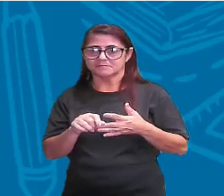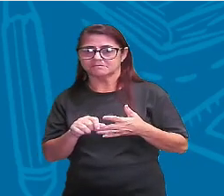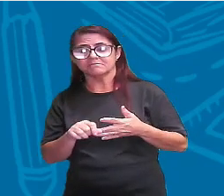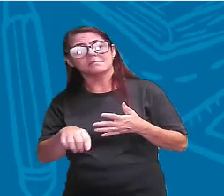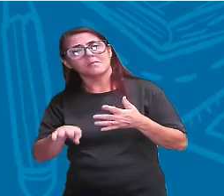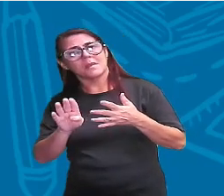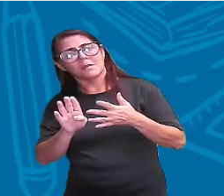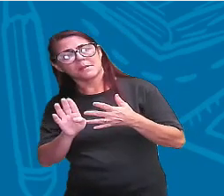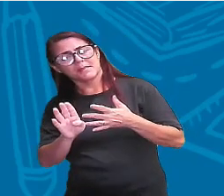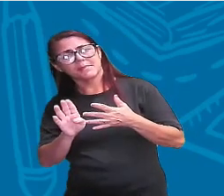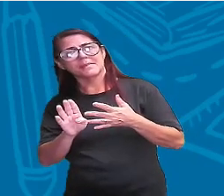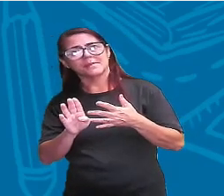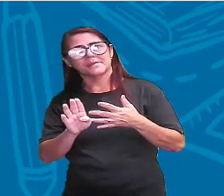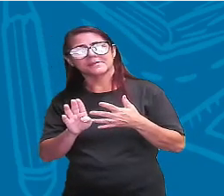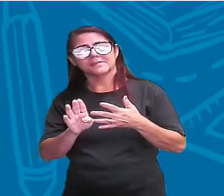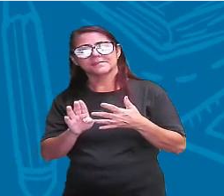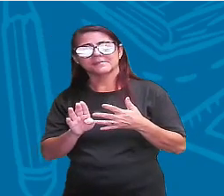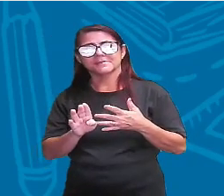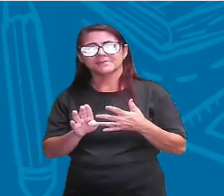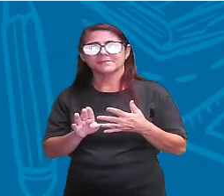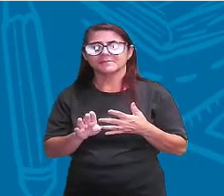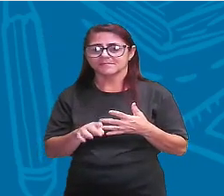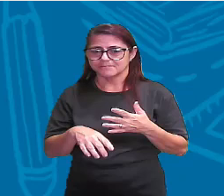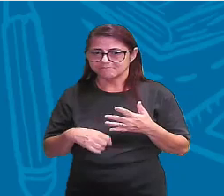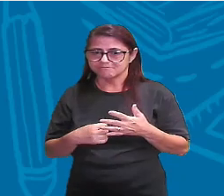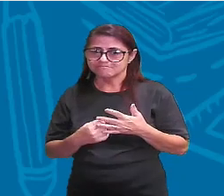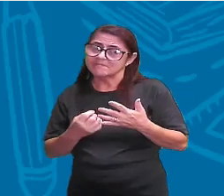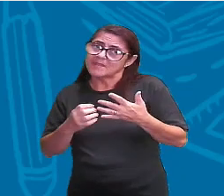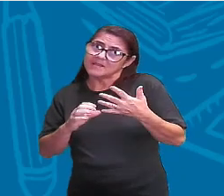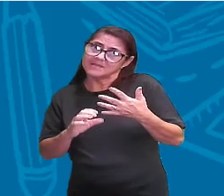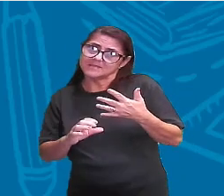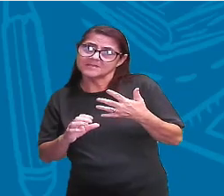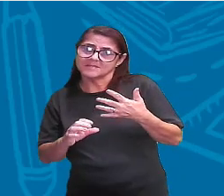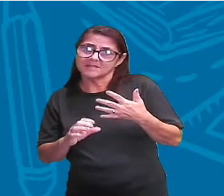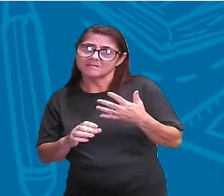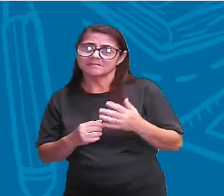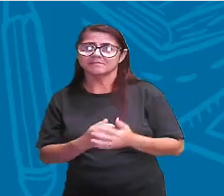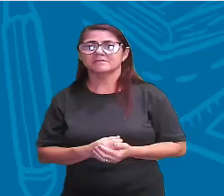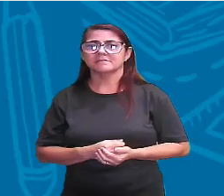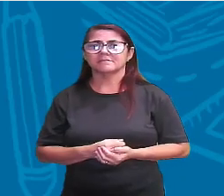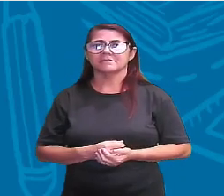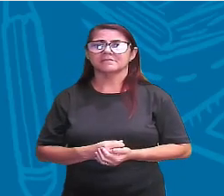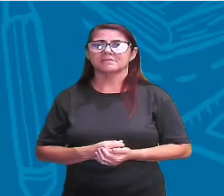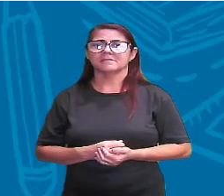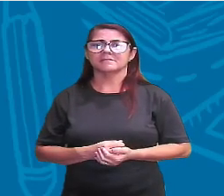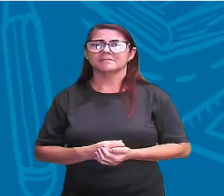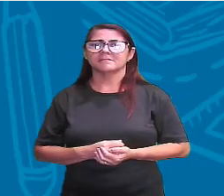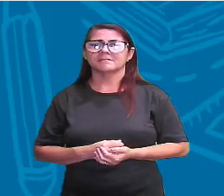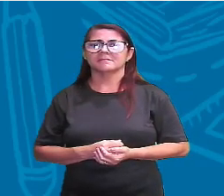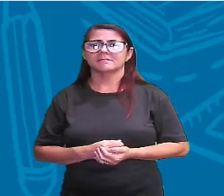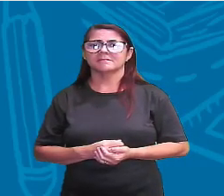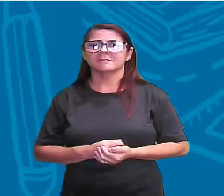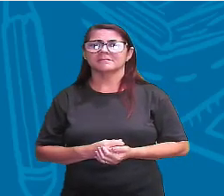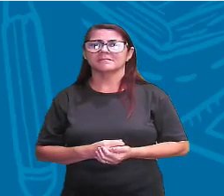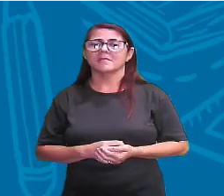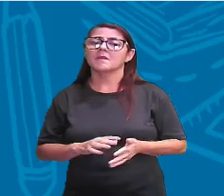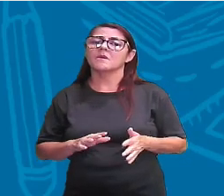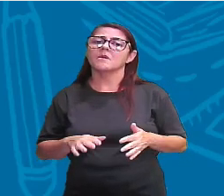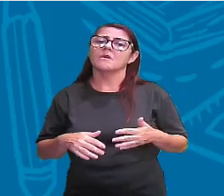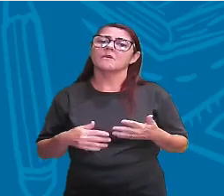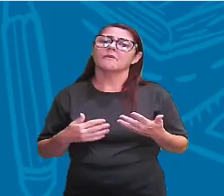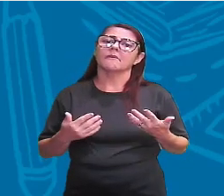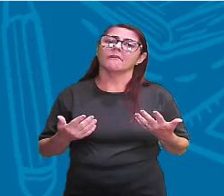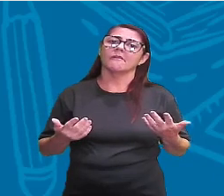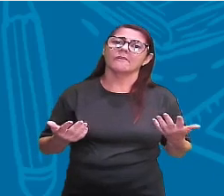do? How do you do? Eu quero saber como você está. É a mesma coisa que how are you? Letra C, where are you? Eu